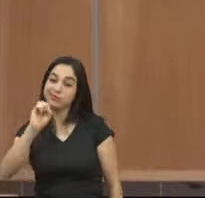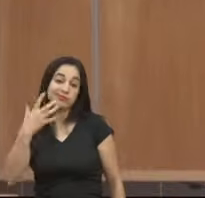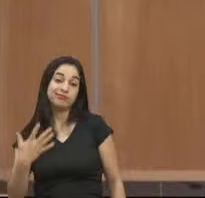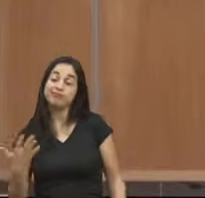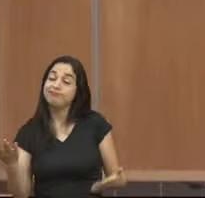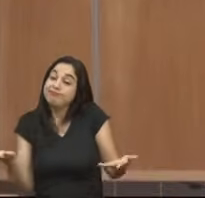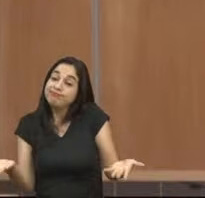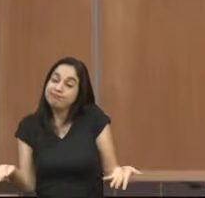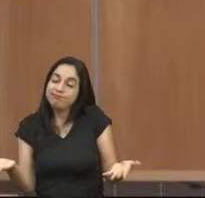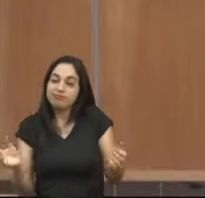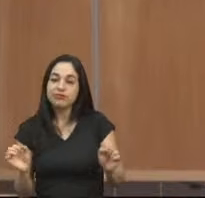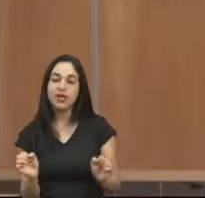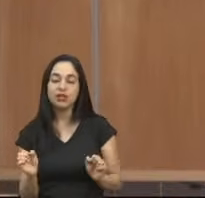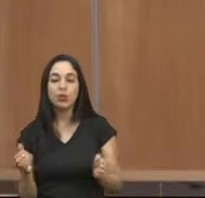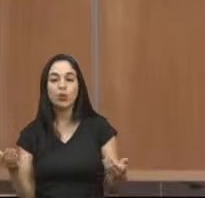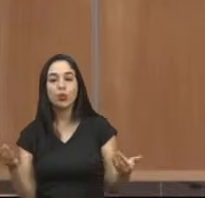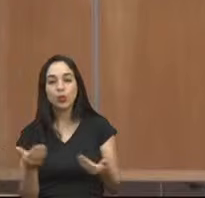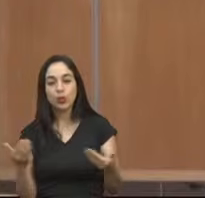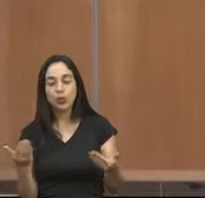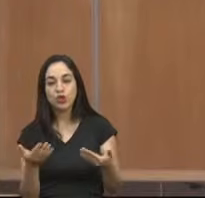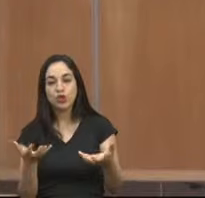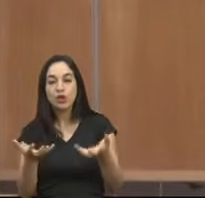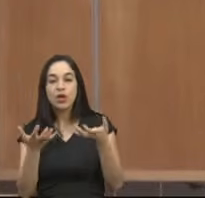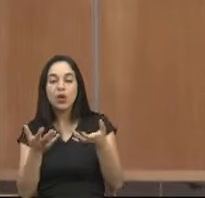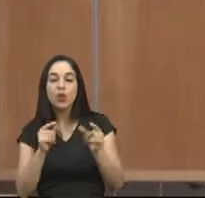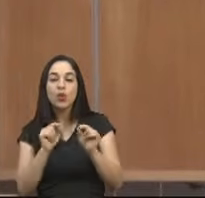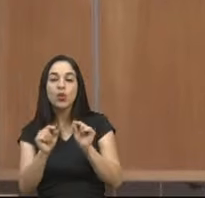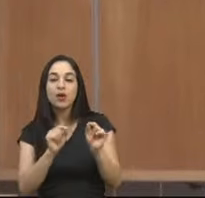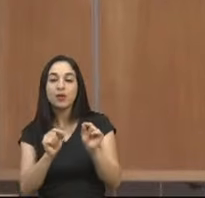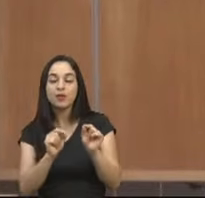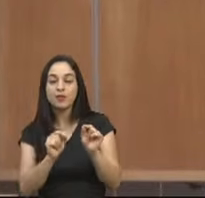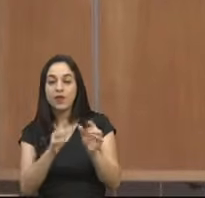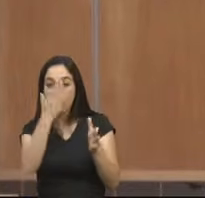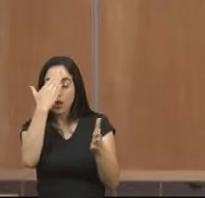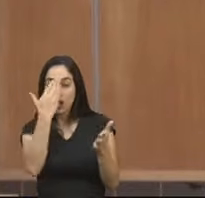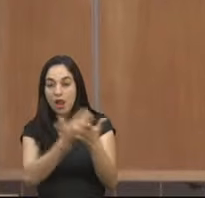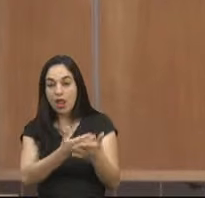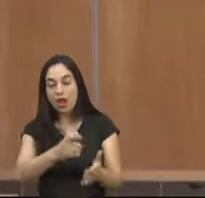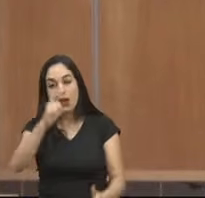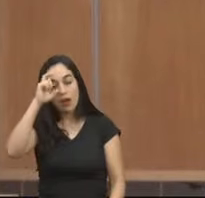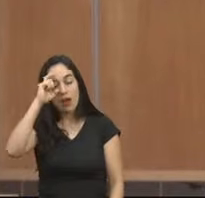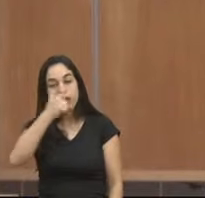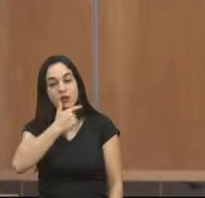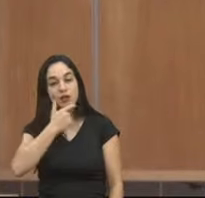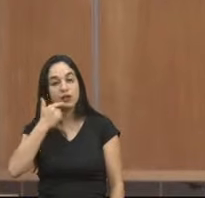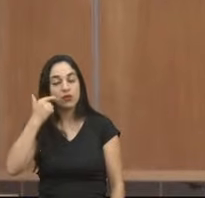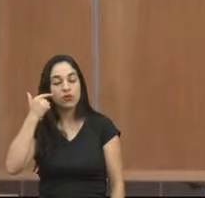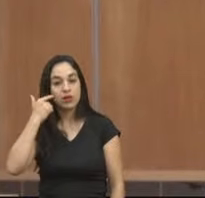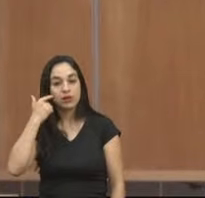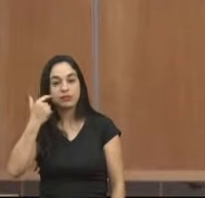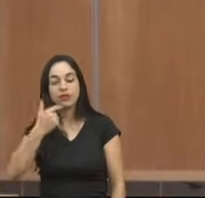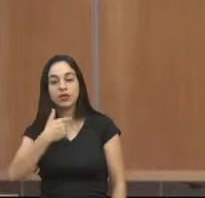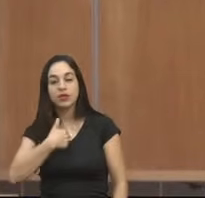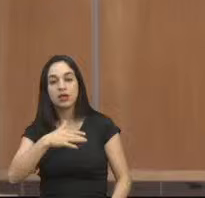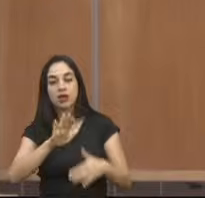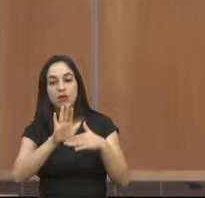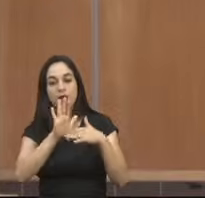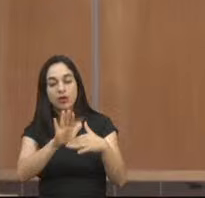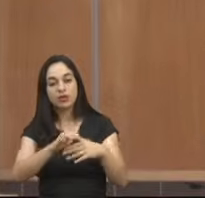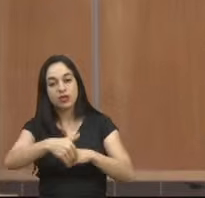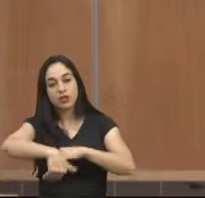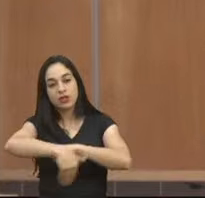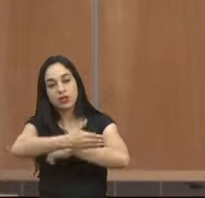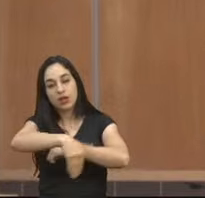Então, gostaria, hoje, confiar no Celso Florencio, que eu ajudei ele na rua a pedir